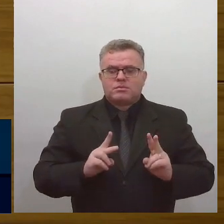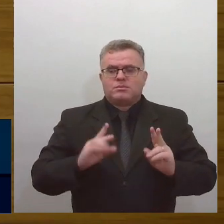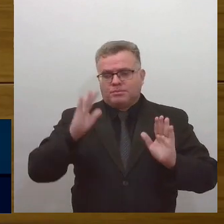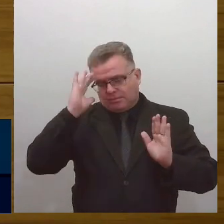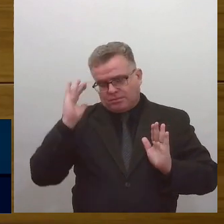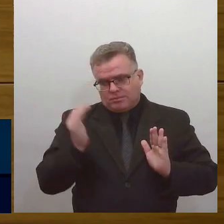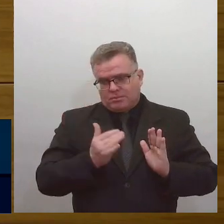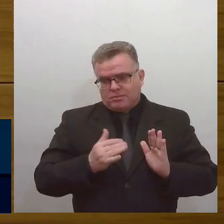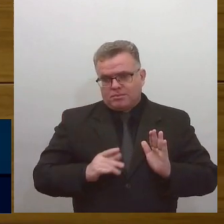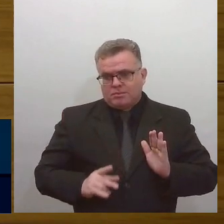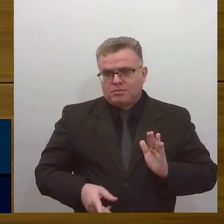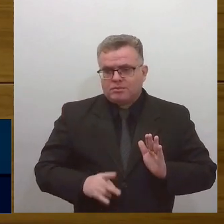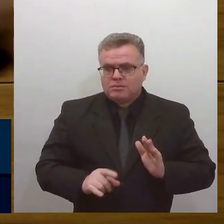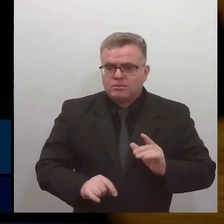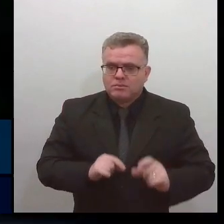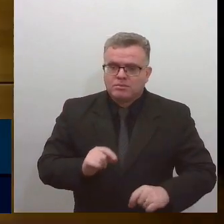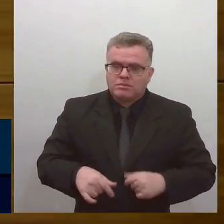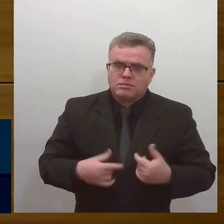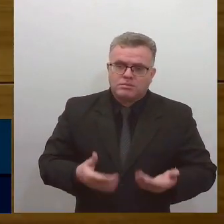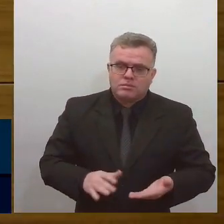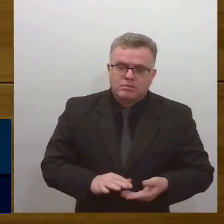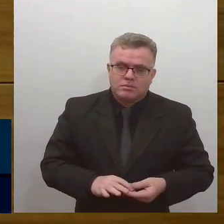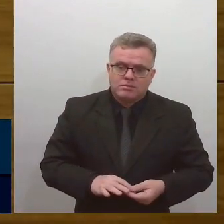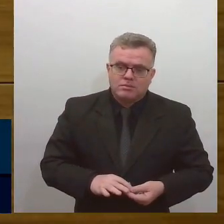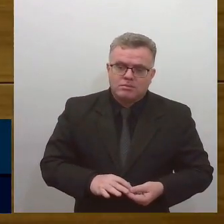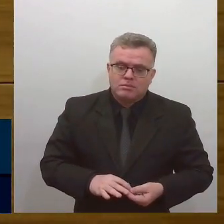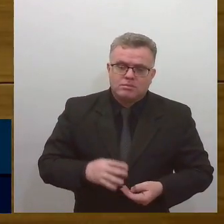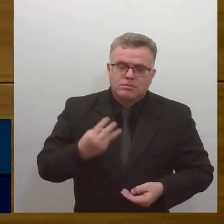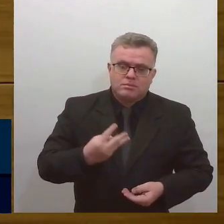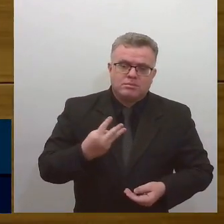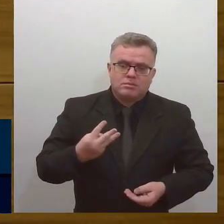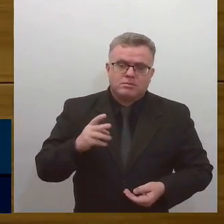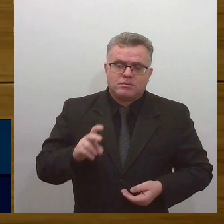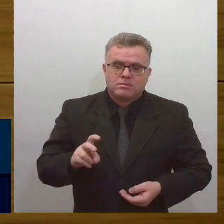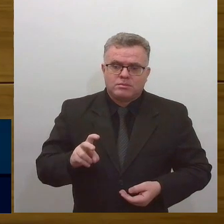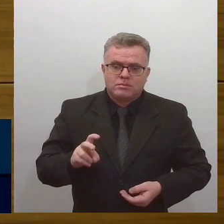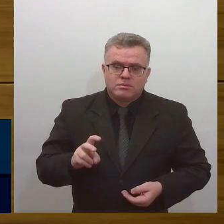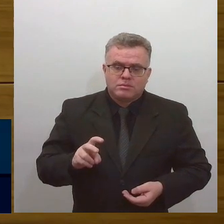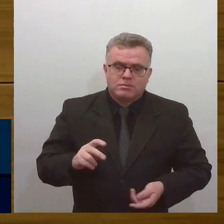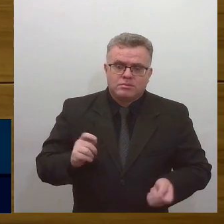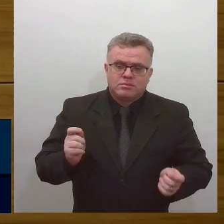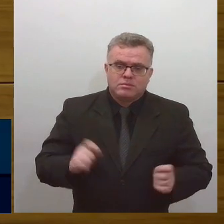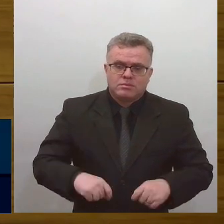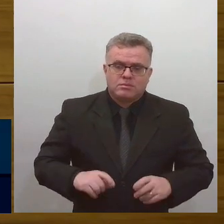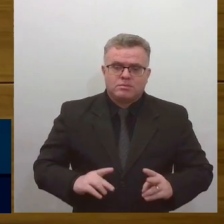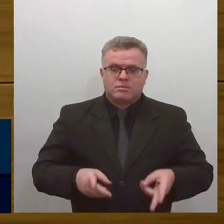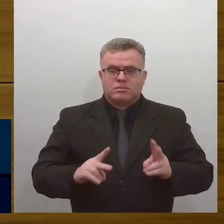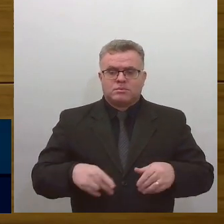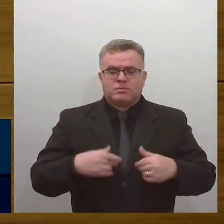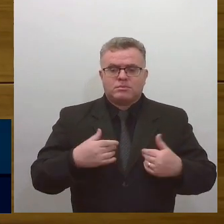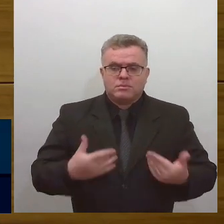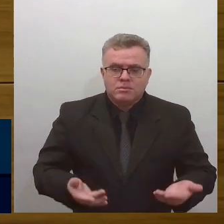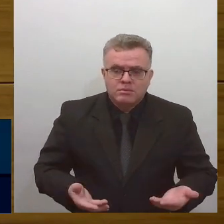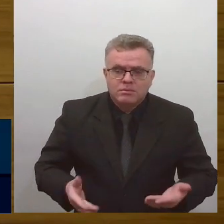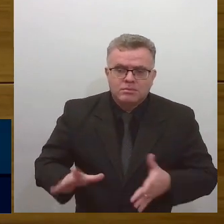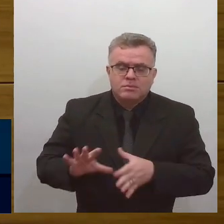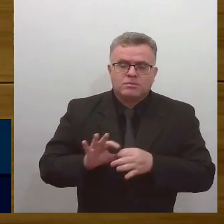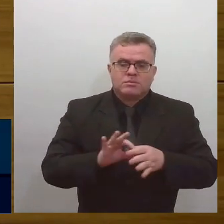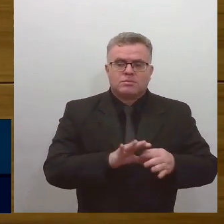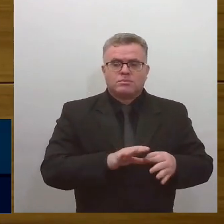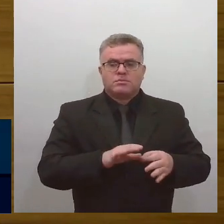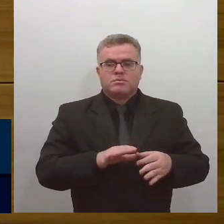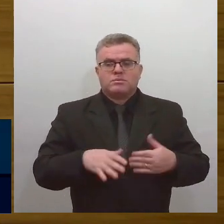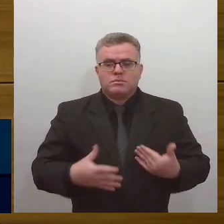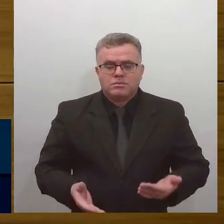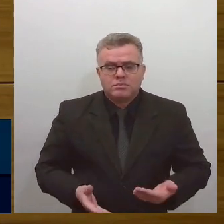da se3 335 se não me falha a memória e Nesse contexto o processo de absorção